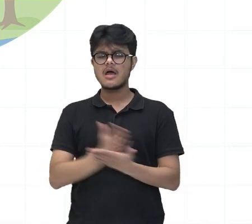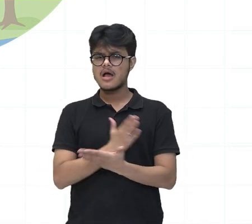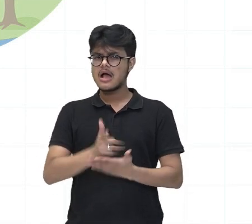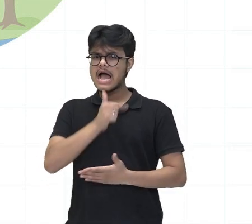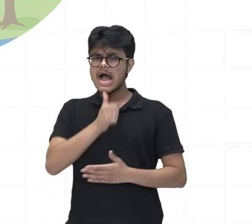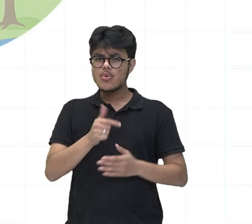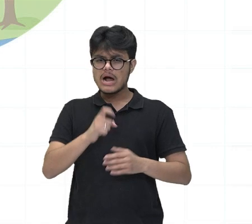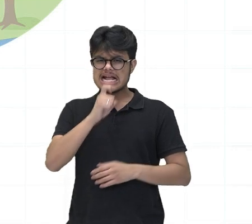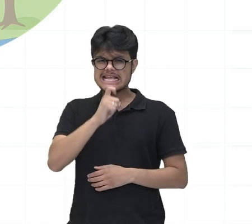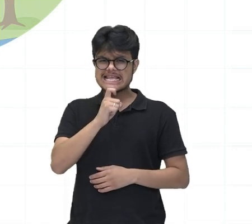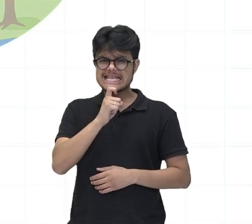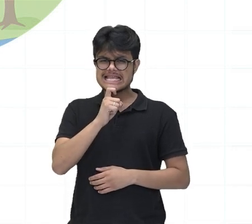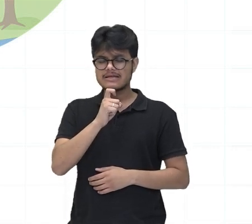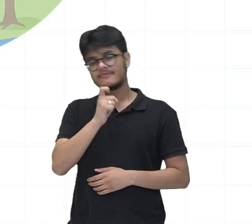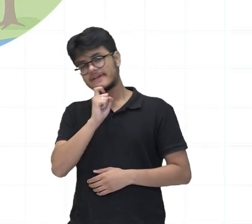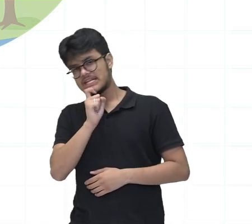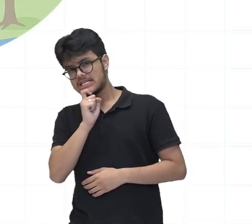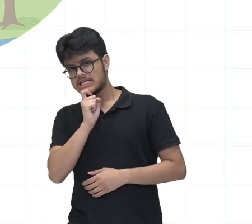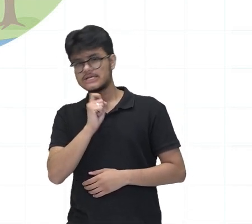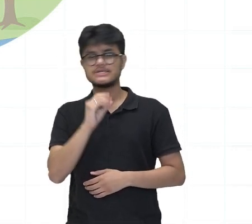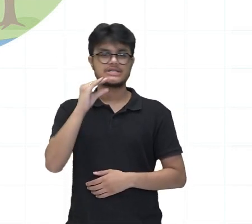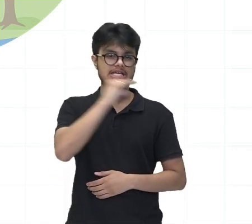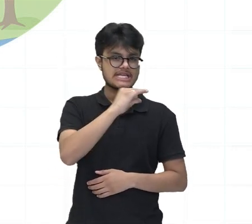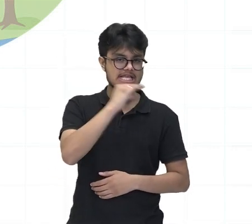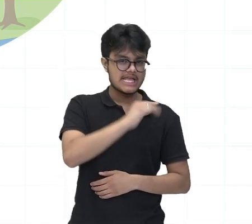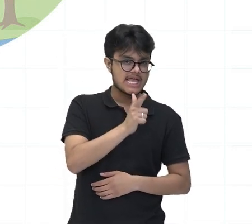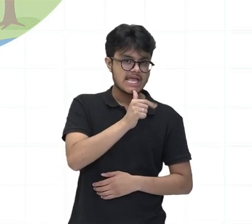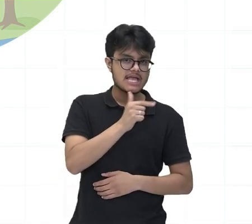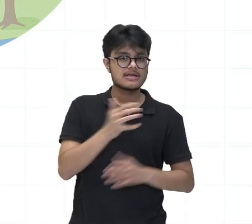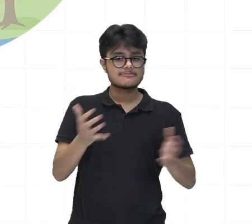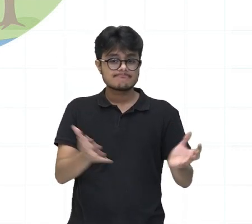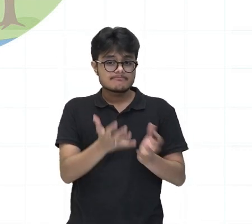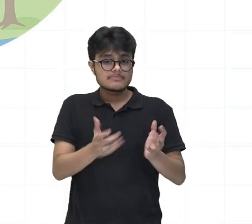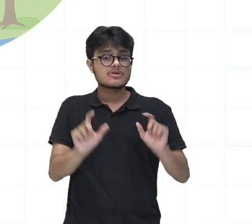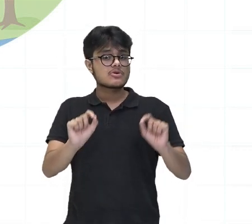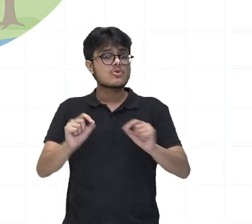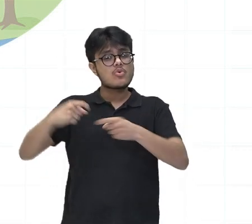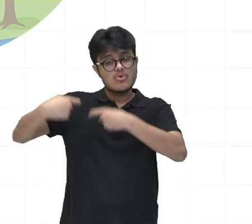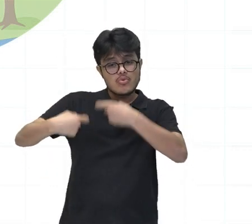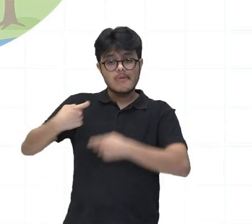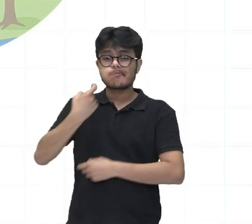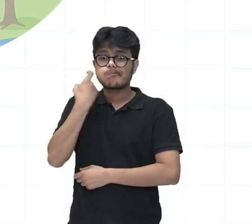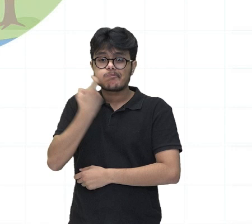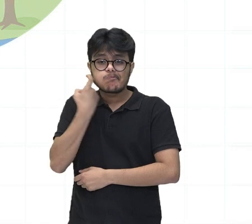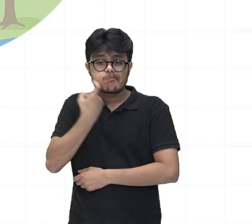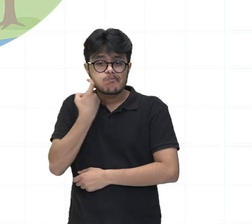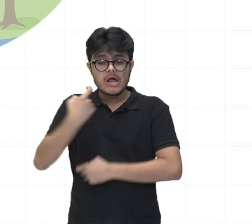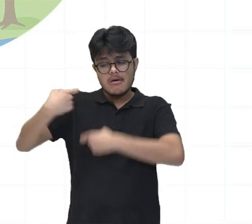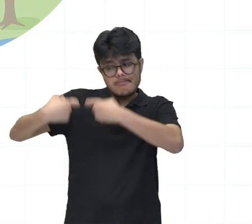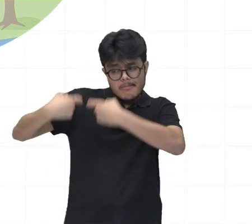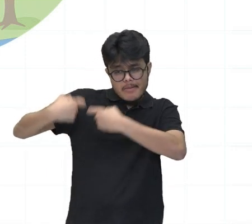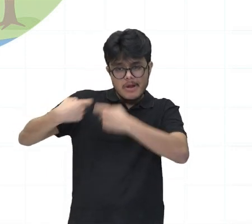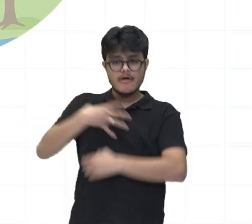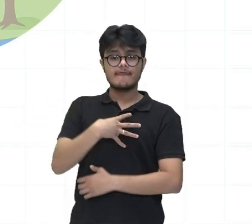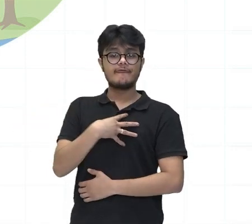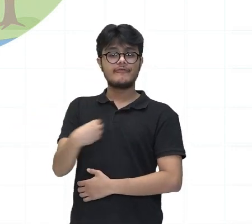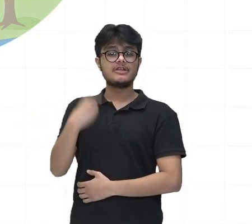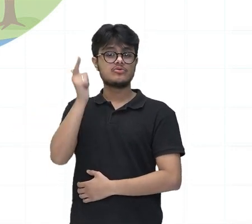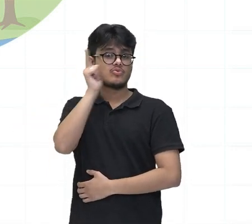e águas frias ajudam ou estimulam com que as espécies